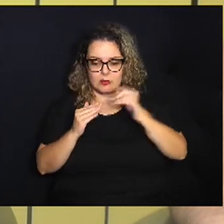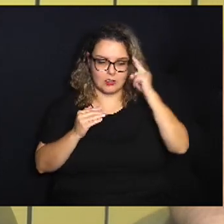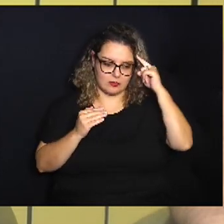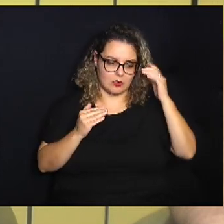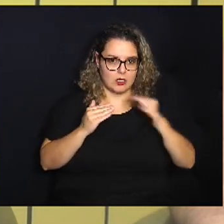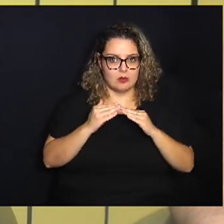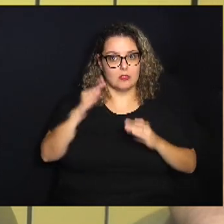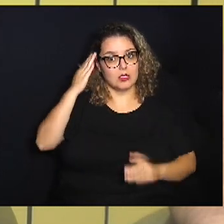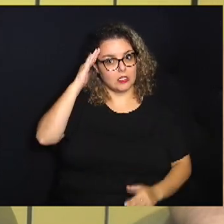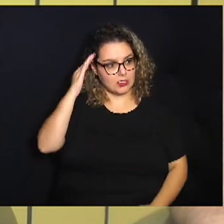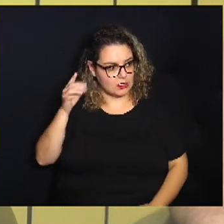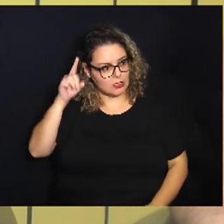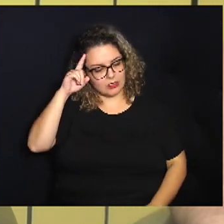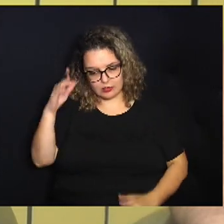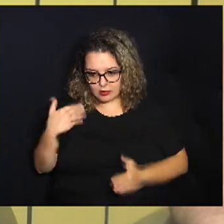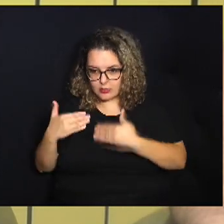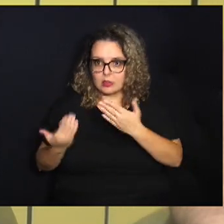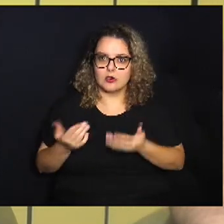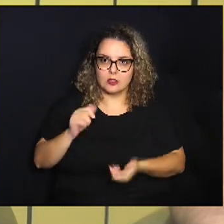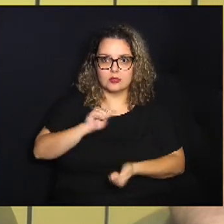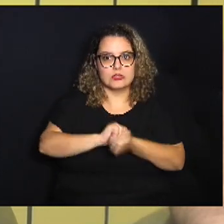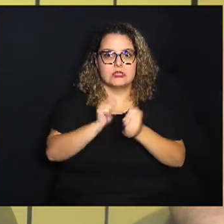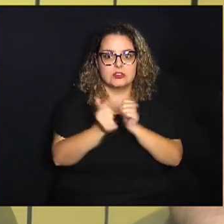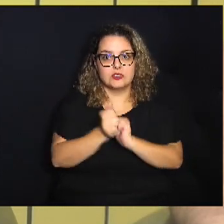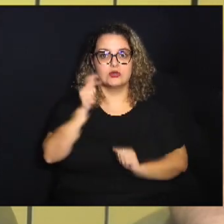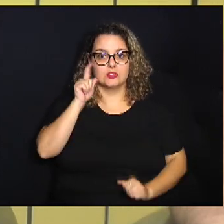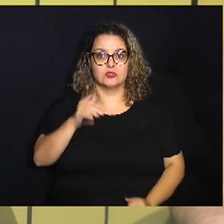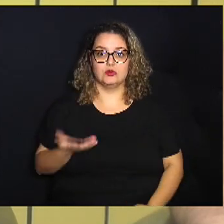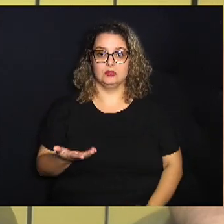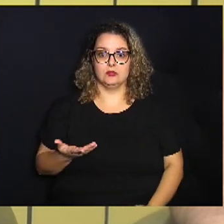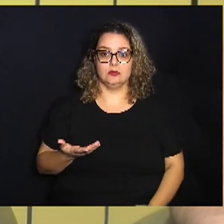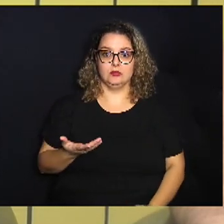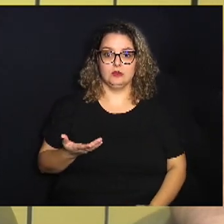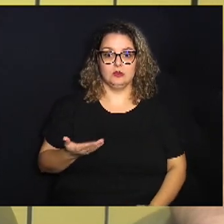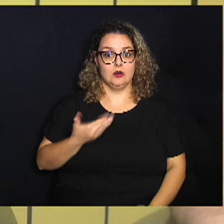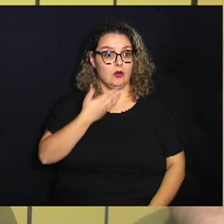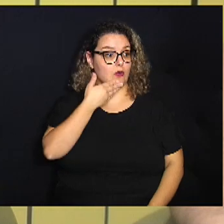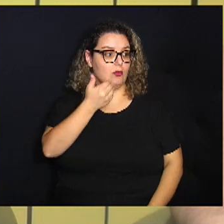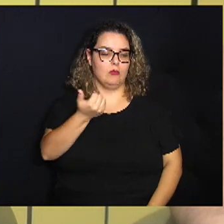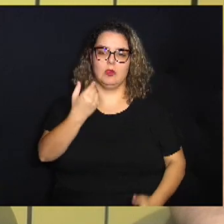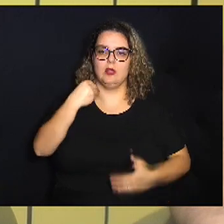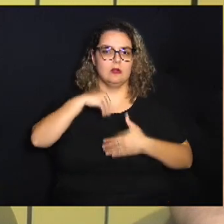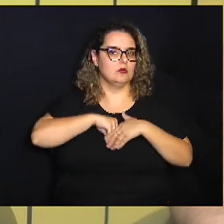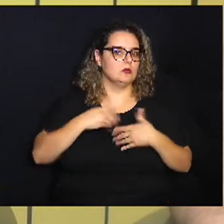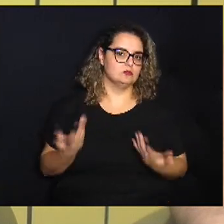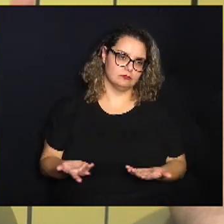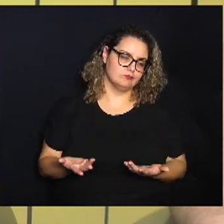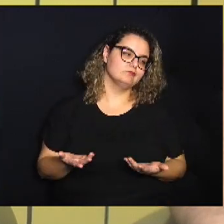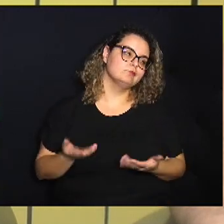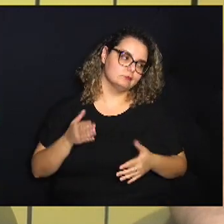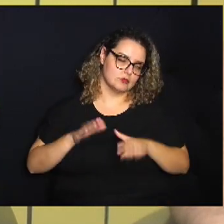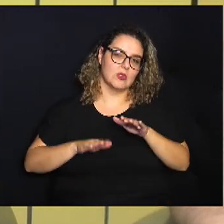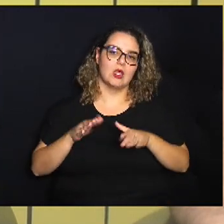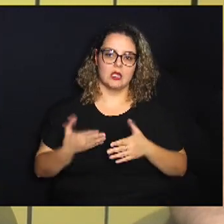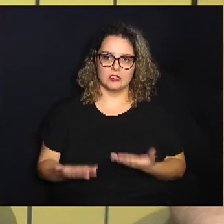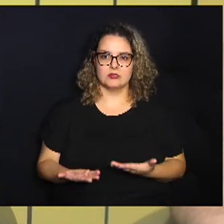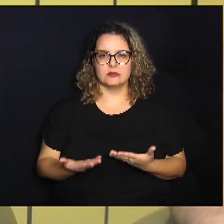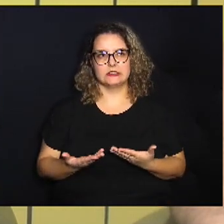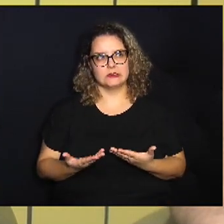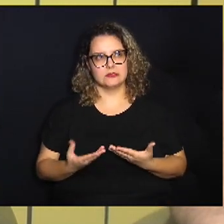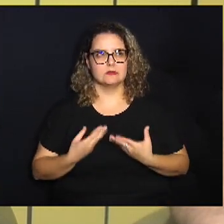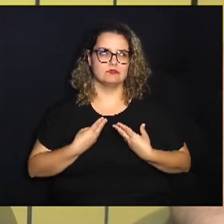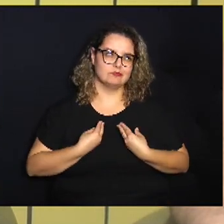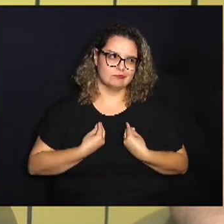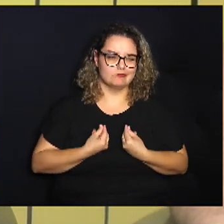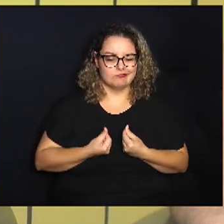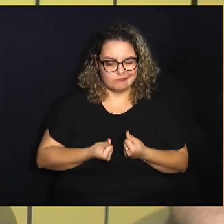a sua rotina, que consiga, né, te tirar o melhor e mesmo assim não desgaste tanto.